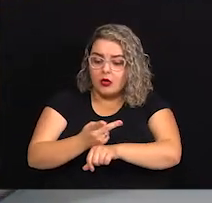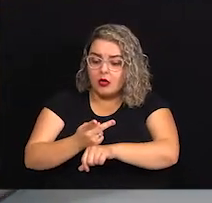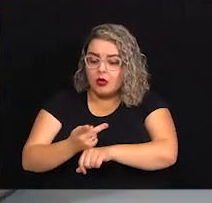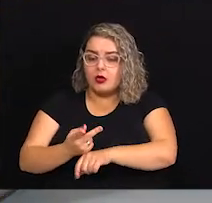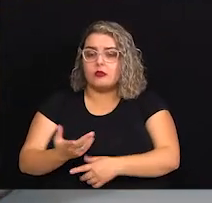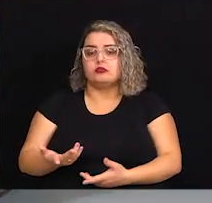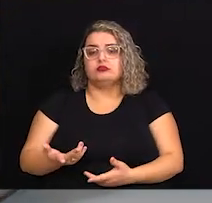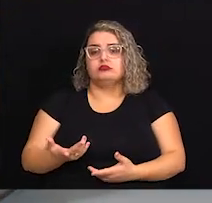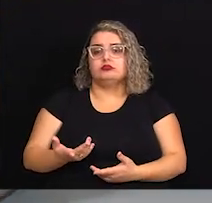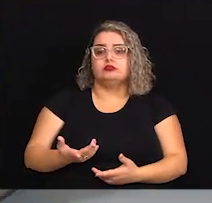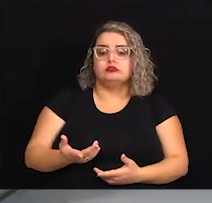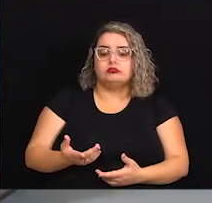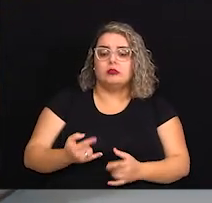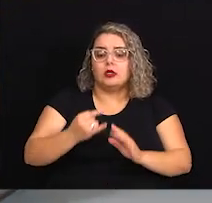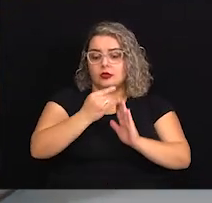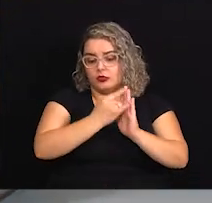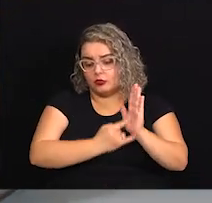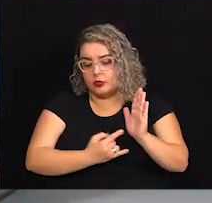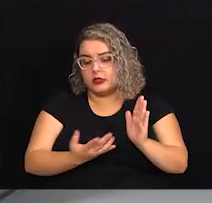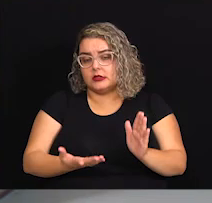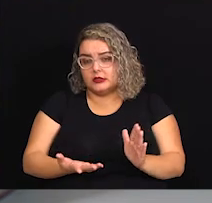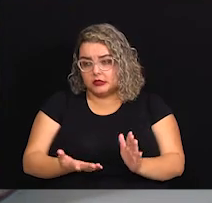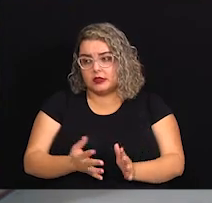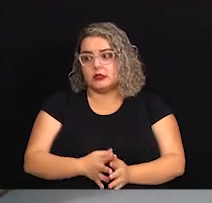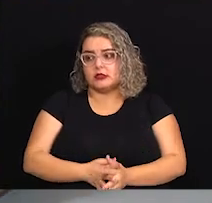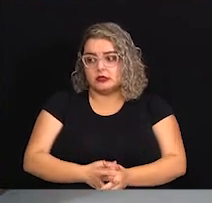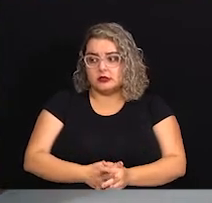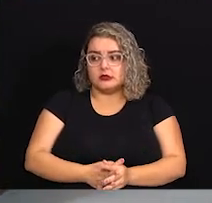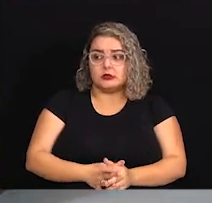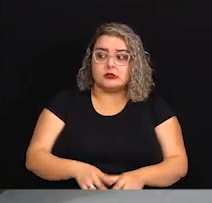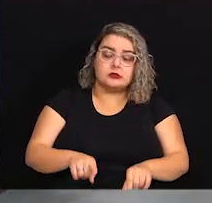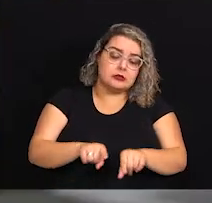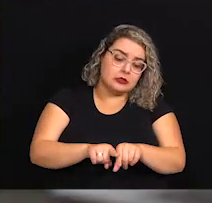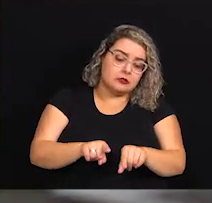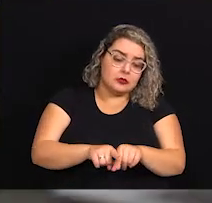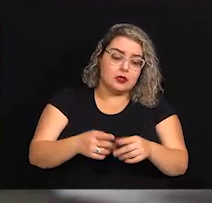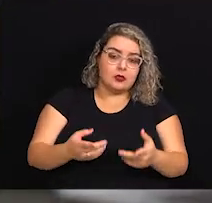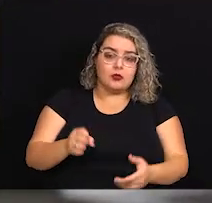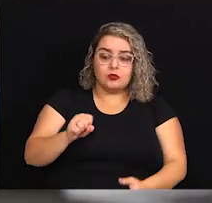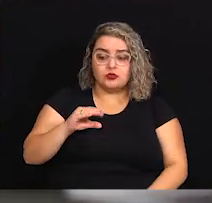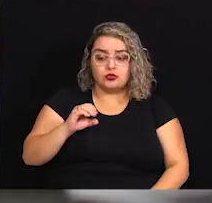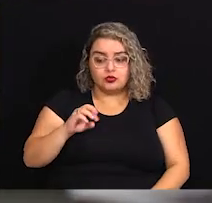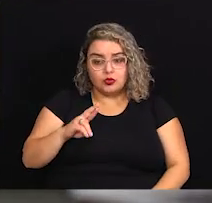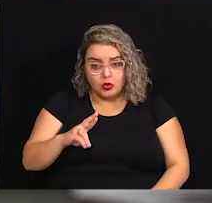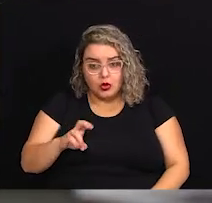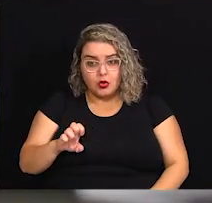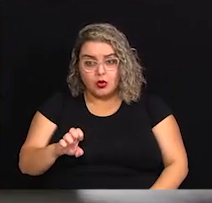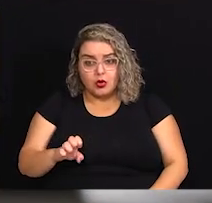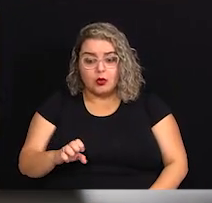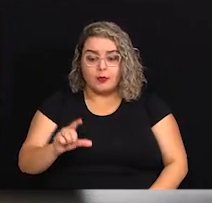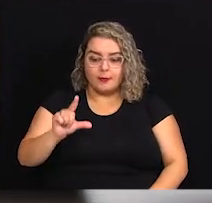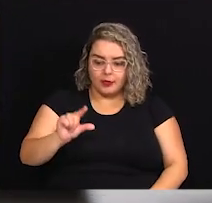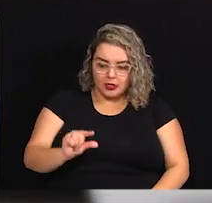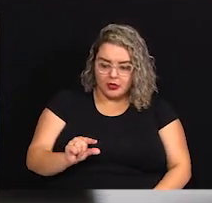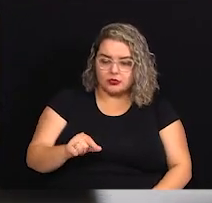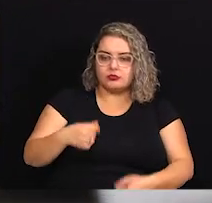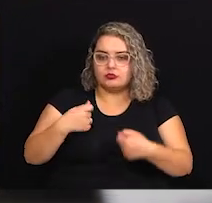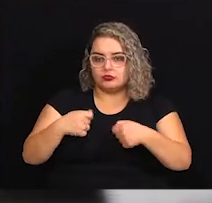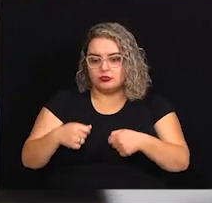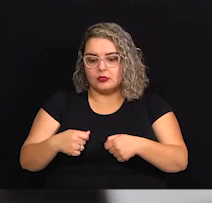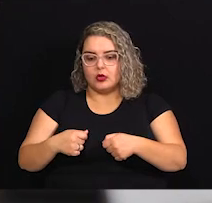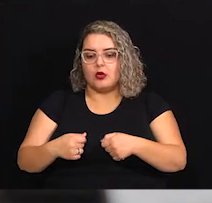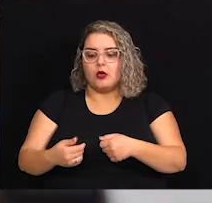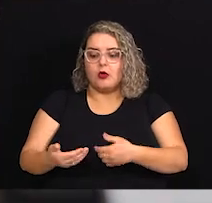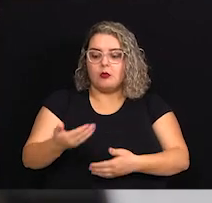né, ir atrás dessa documentação. E também, ou se for estar com o score baixo, aí a pessoa precisa